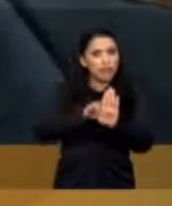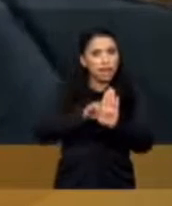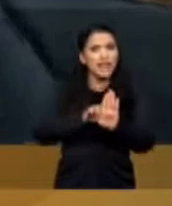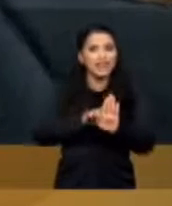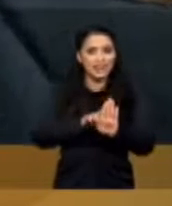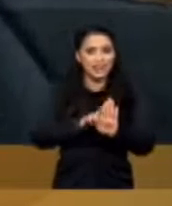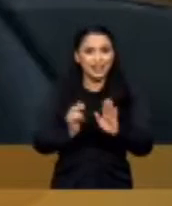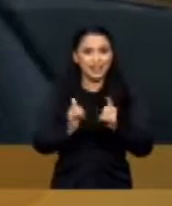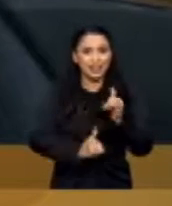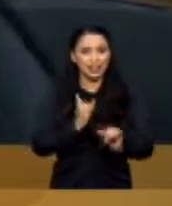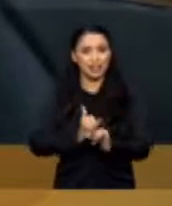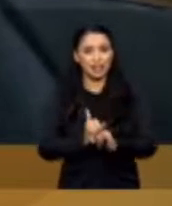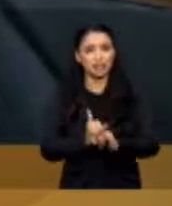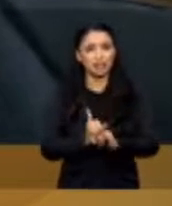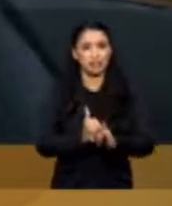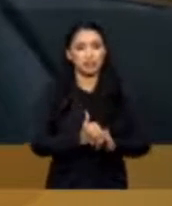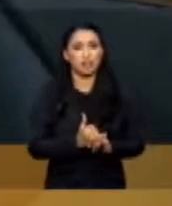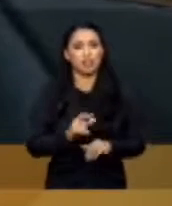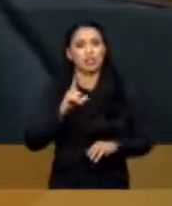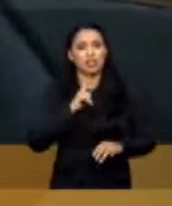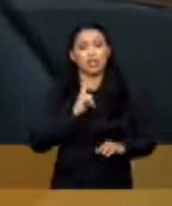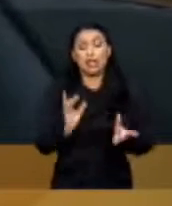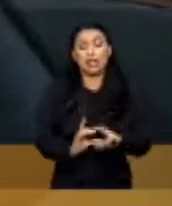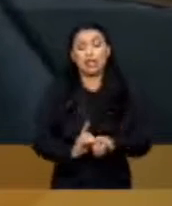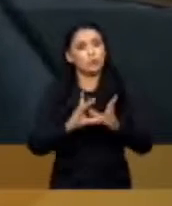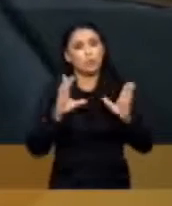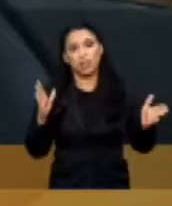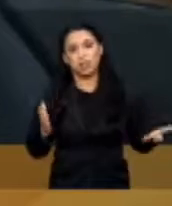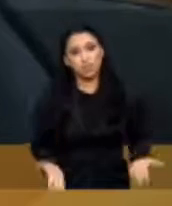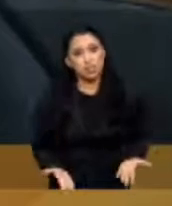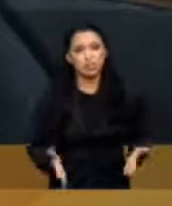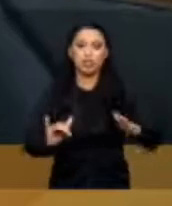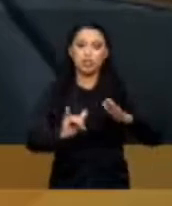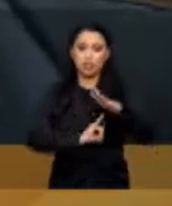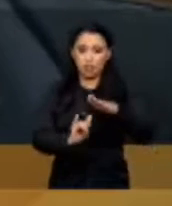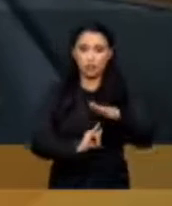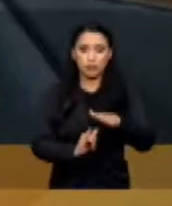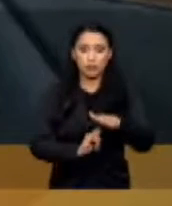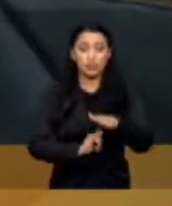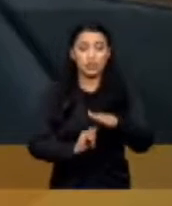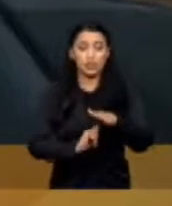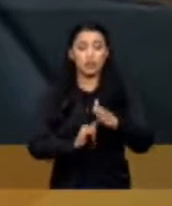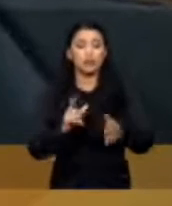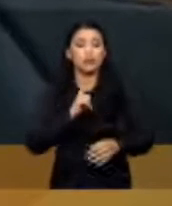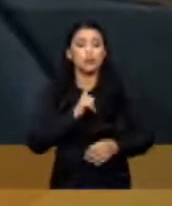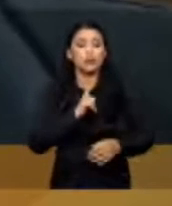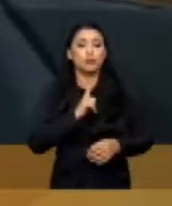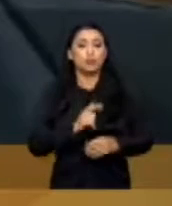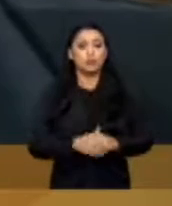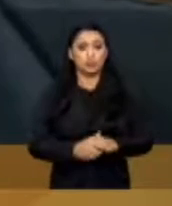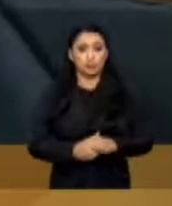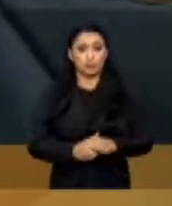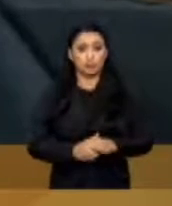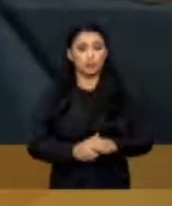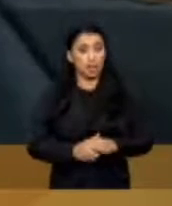transpostos para o espaço da ágora democrática, da institucionalidade, esses opróbios,